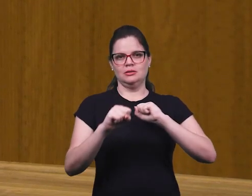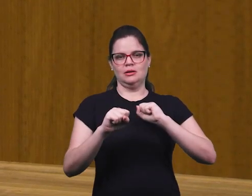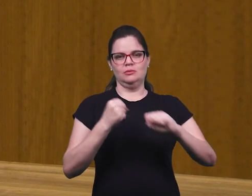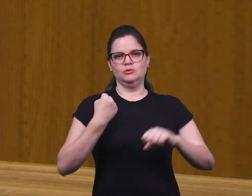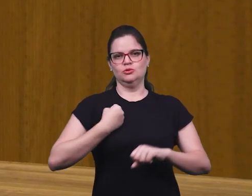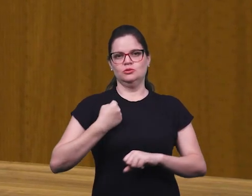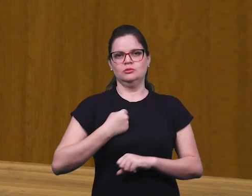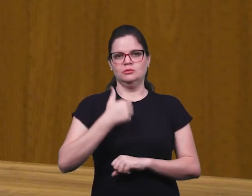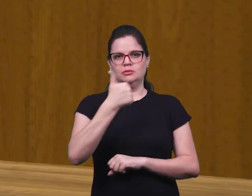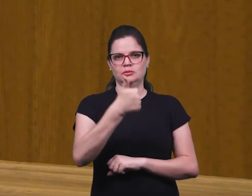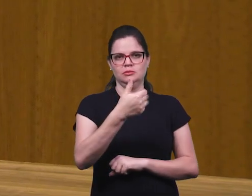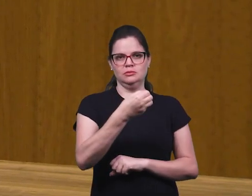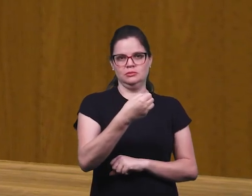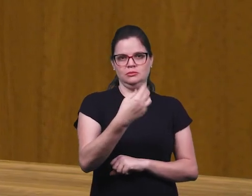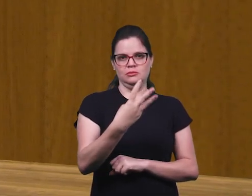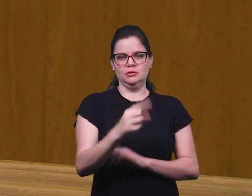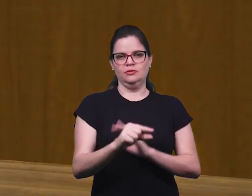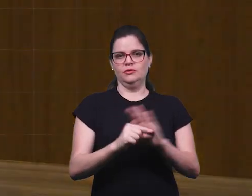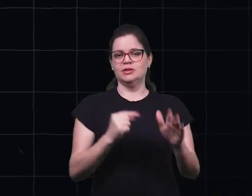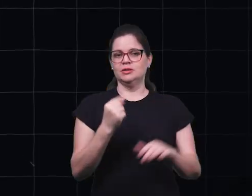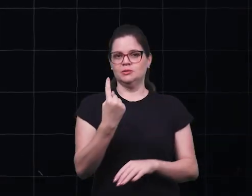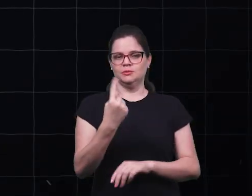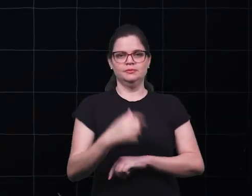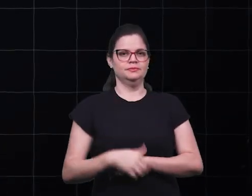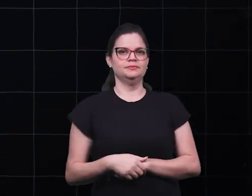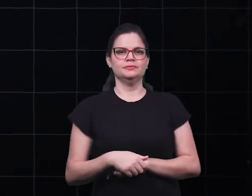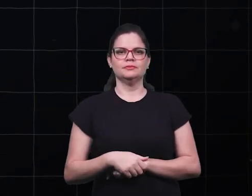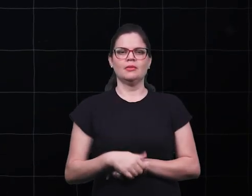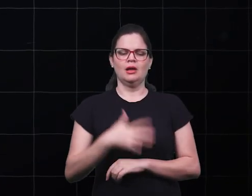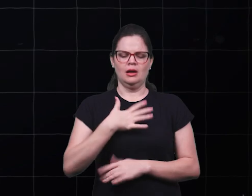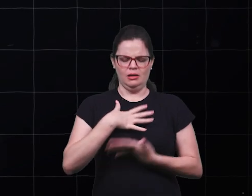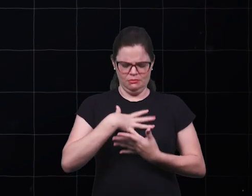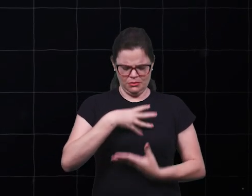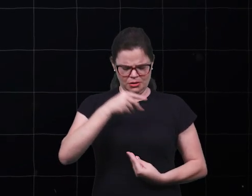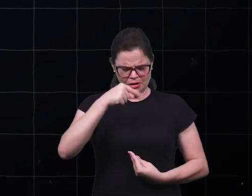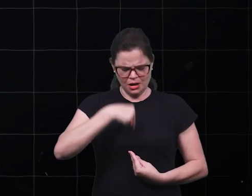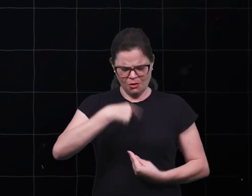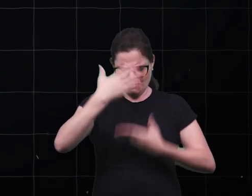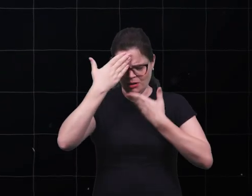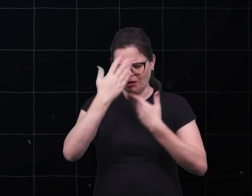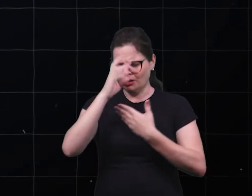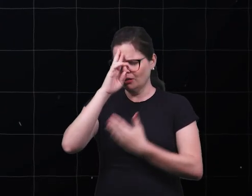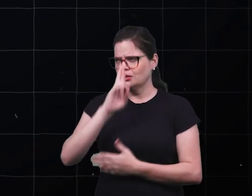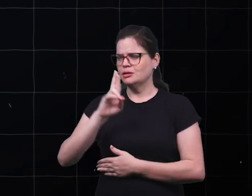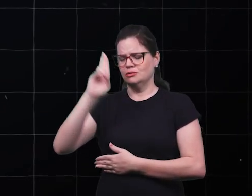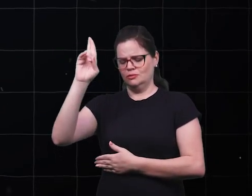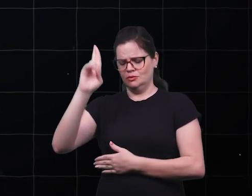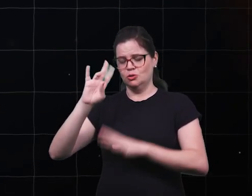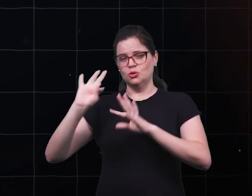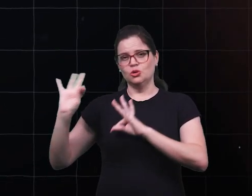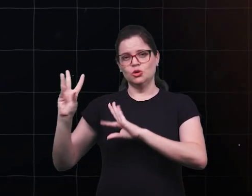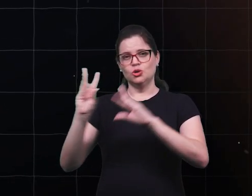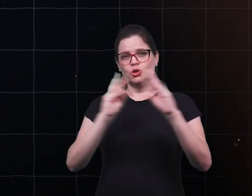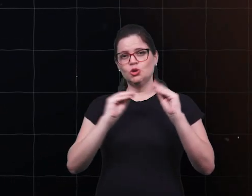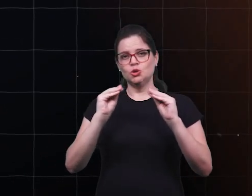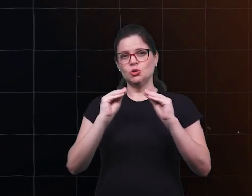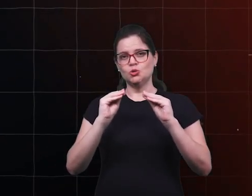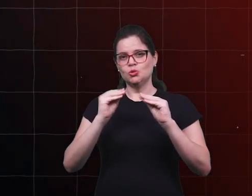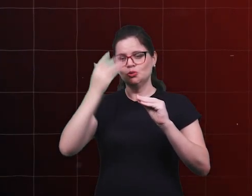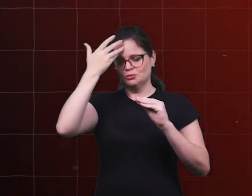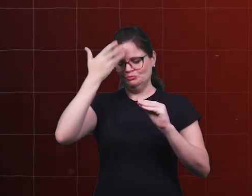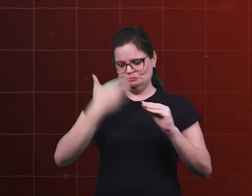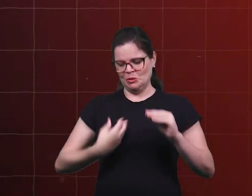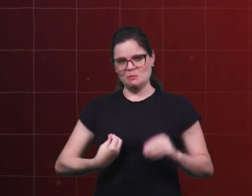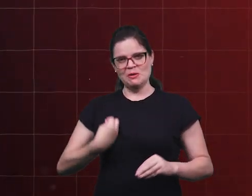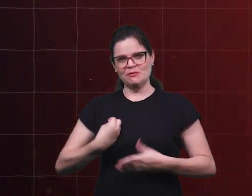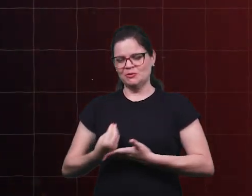103, o Salmo 103, verso 1 diz assim: Bendize, ó minha alma, ao Senhor, e tudo que há em mim